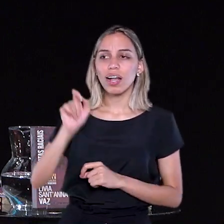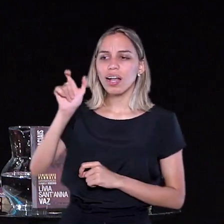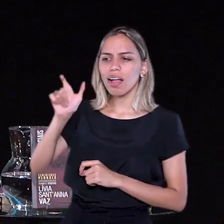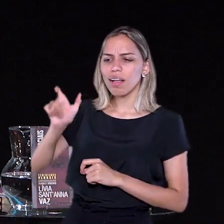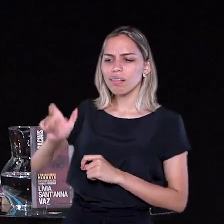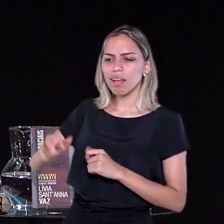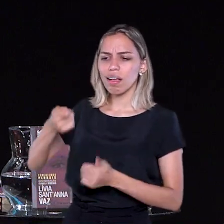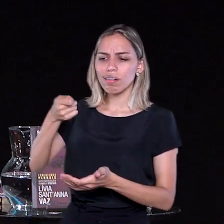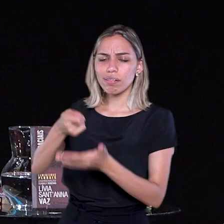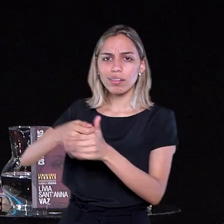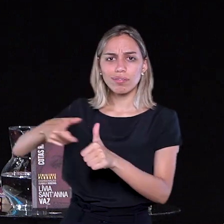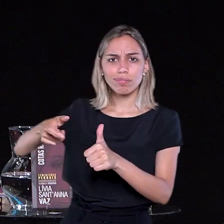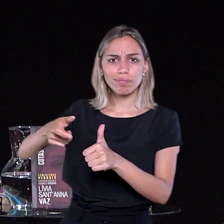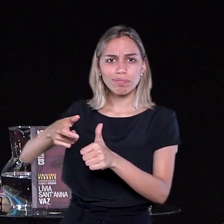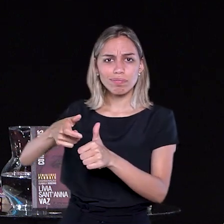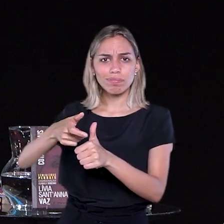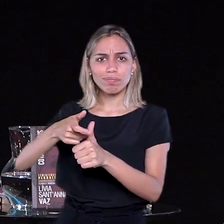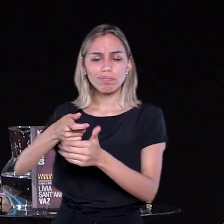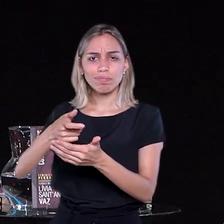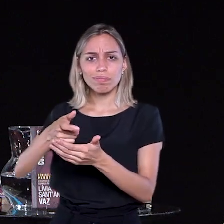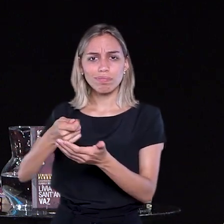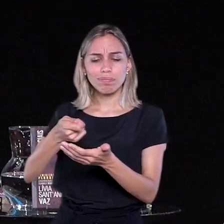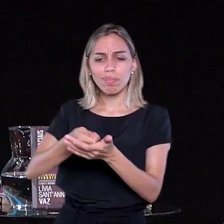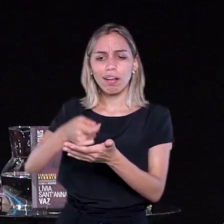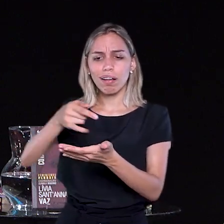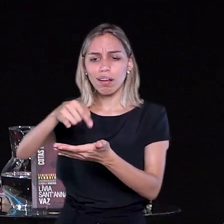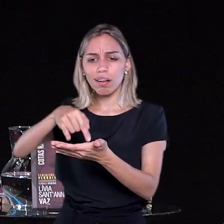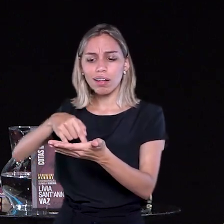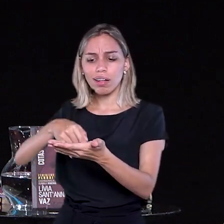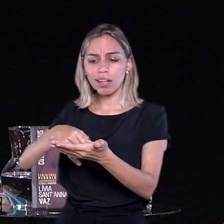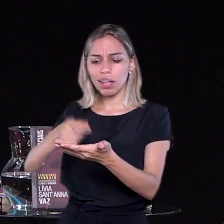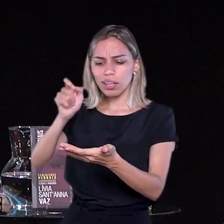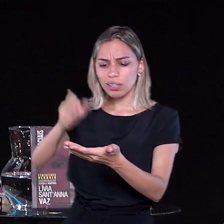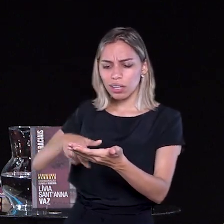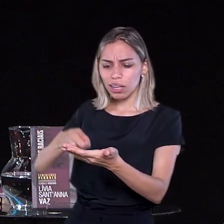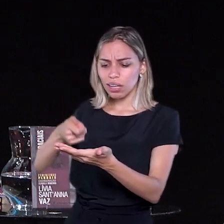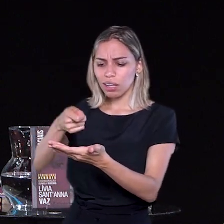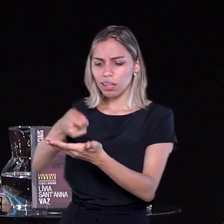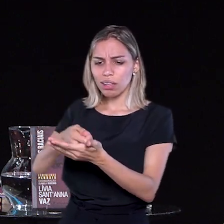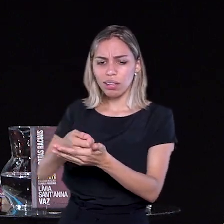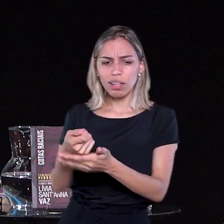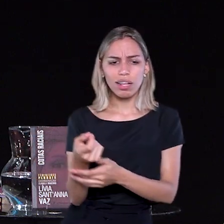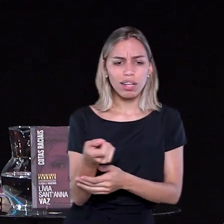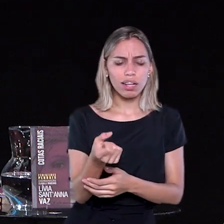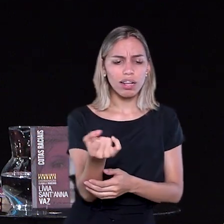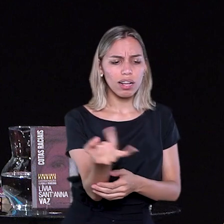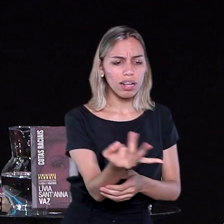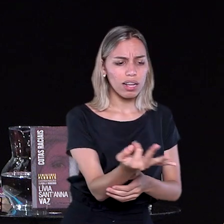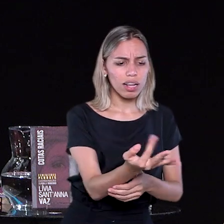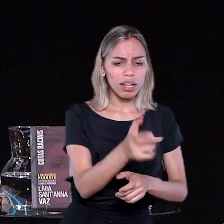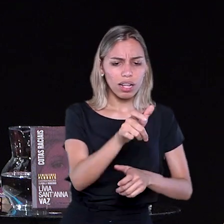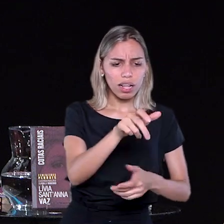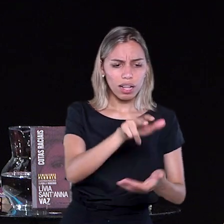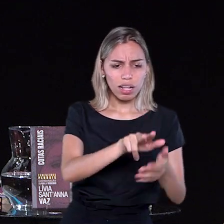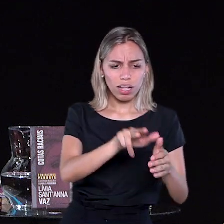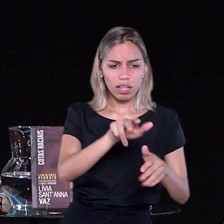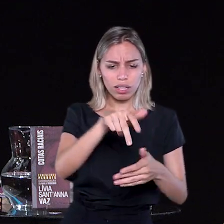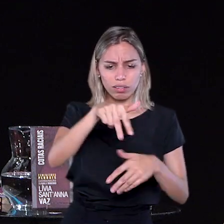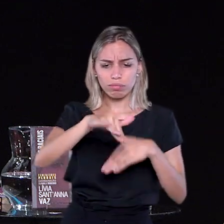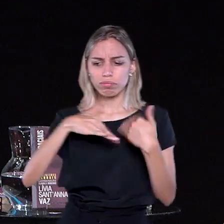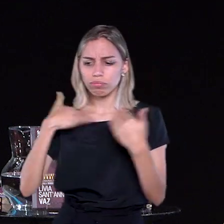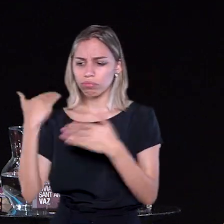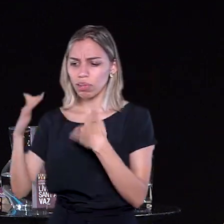que entrar como pessoas, Exatamente. no contexto daquilo que for colocado. É assim. Para falar sobre aquilo que sabemos,